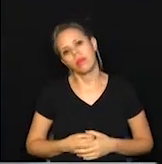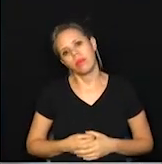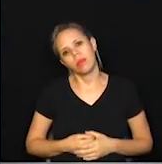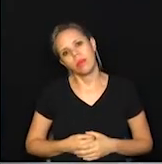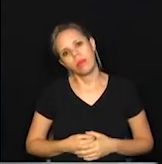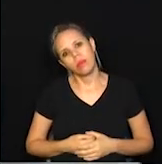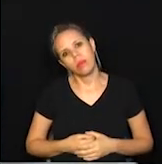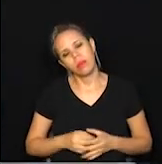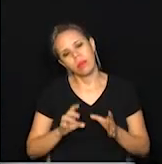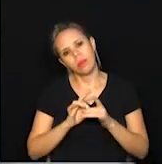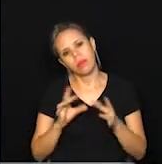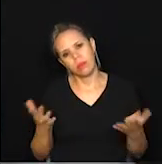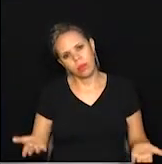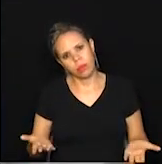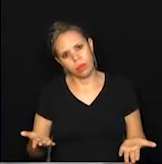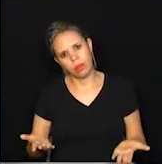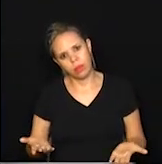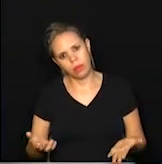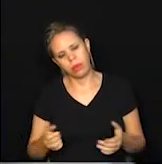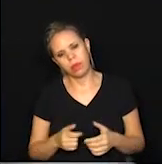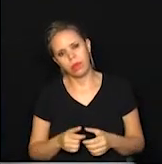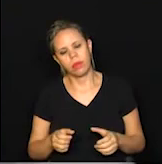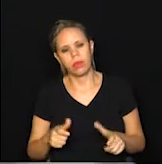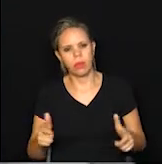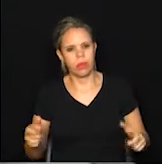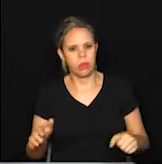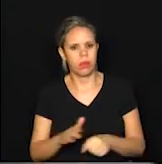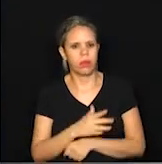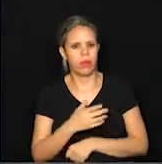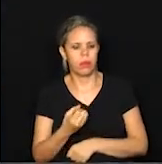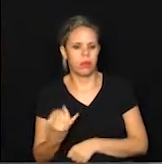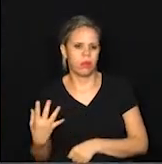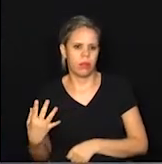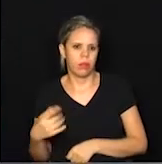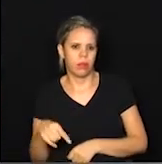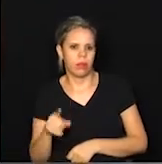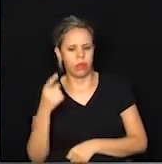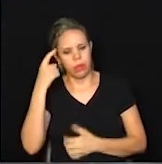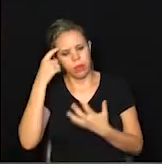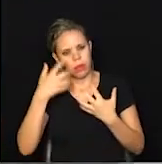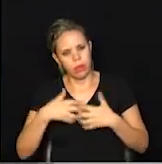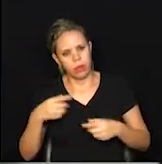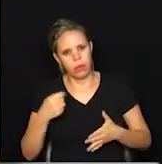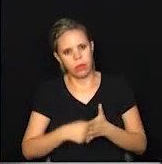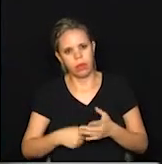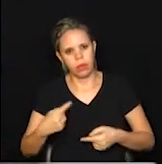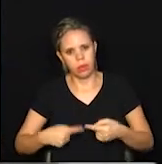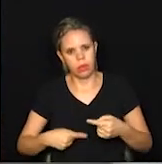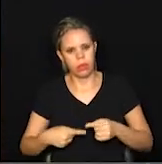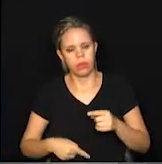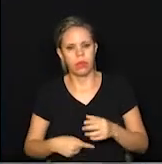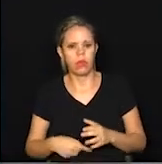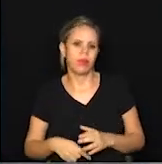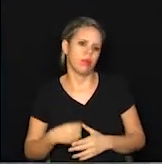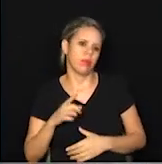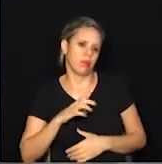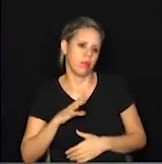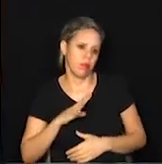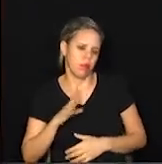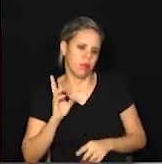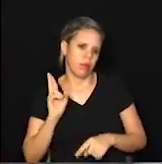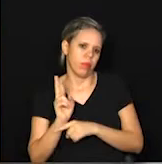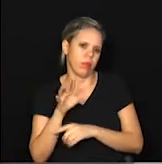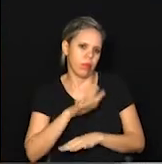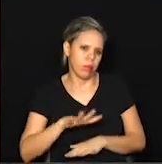dessa democratização, dessa massificação, você vai pensando uma política de rendimento para a cidade, para a